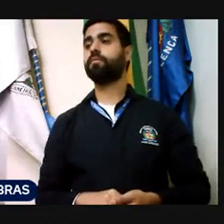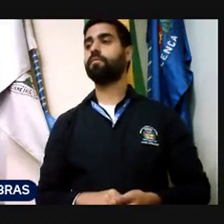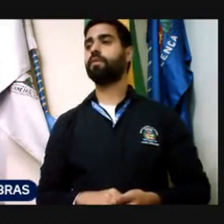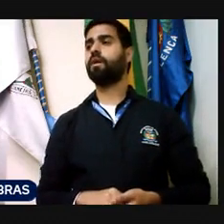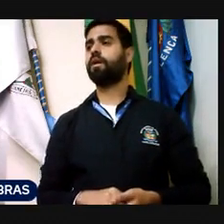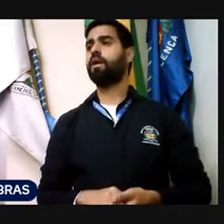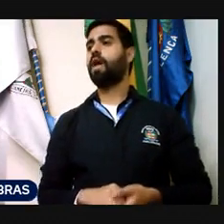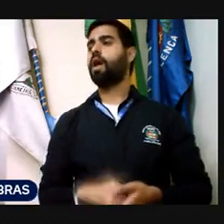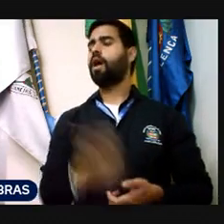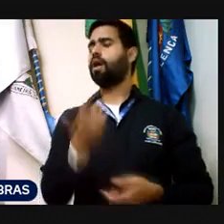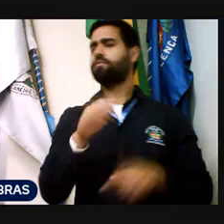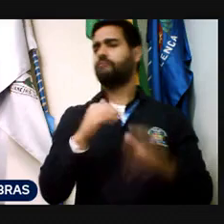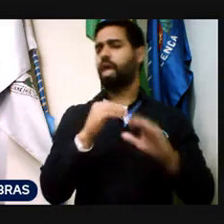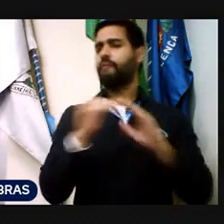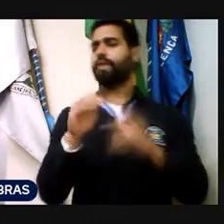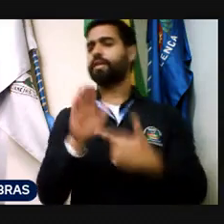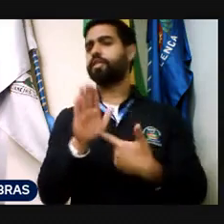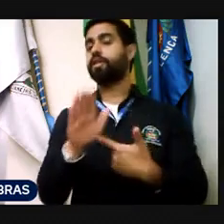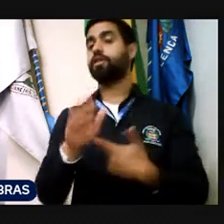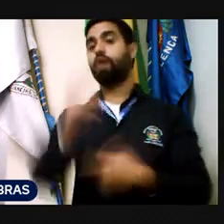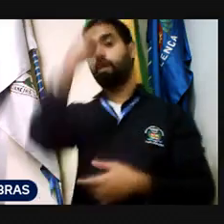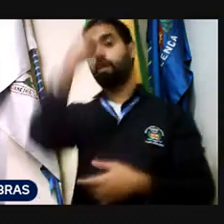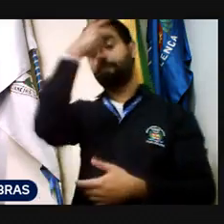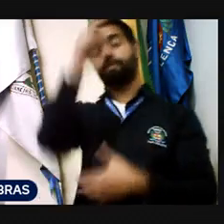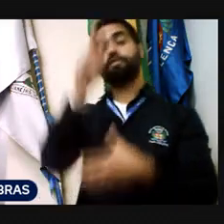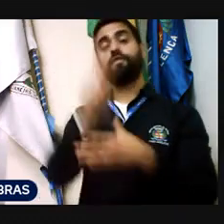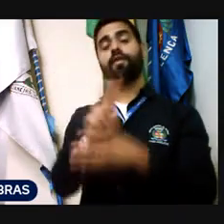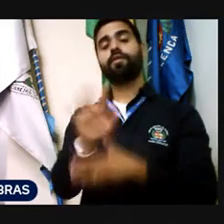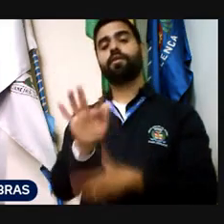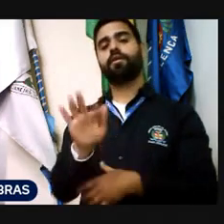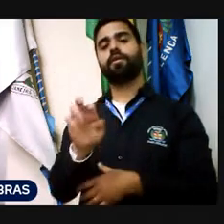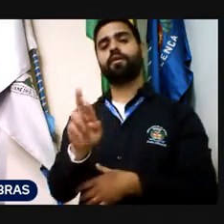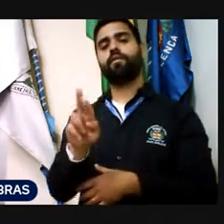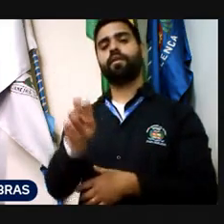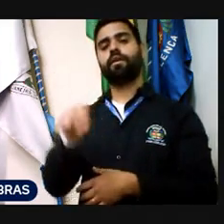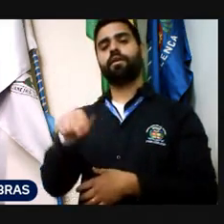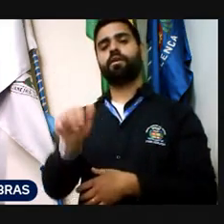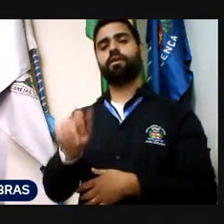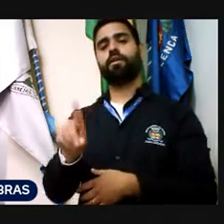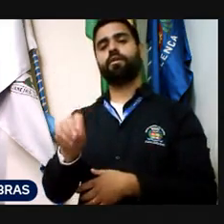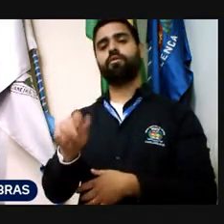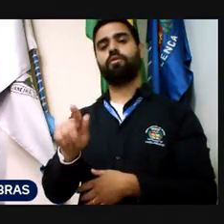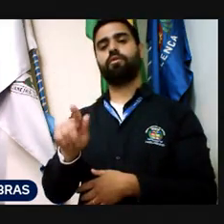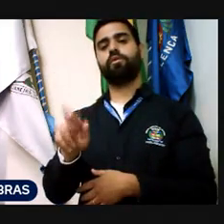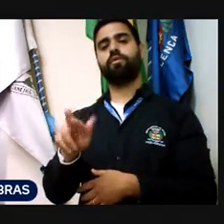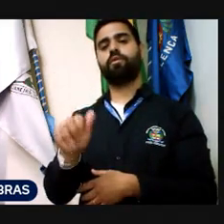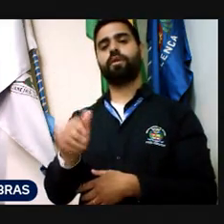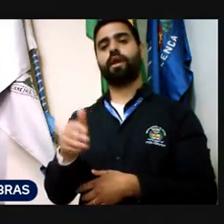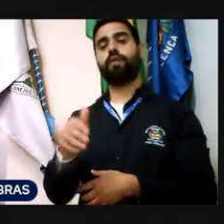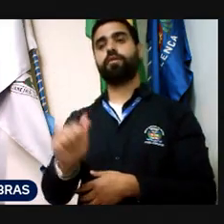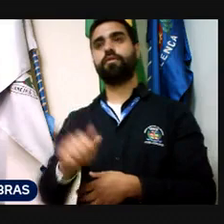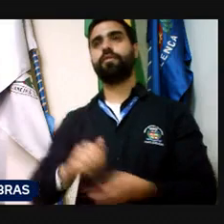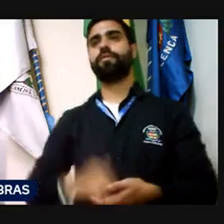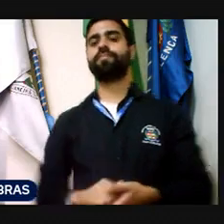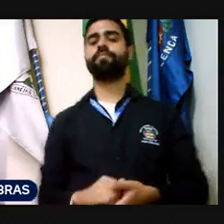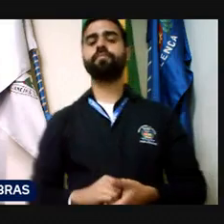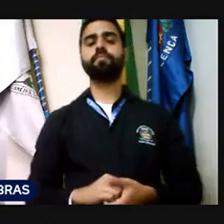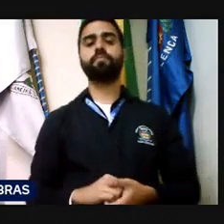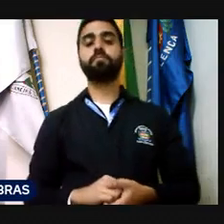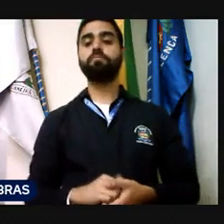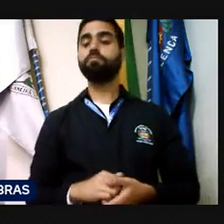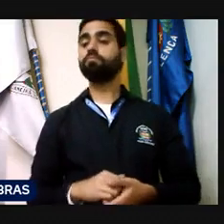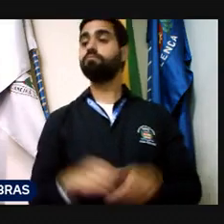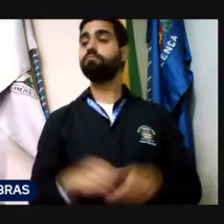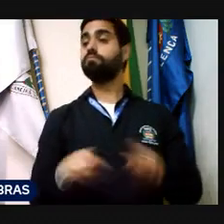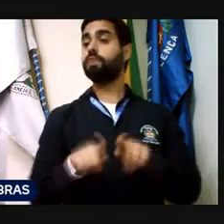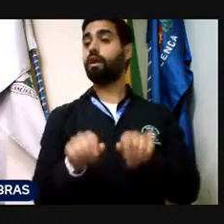envio da presente indicação ao excelentíssimo senhor prefeito municipal Luiz Fernando Furtado da Graça e a quem mais de direito do seu governo, solicitando